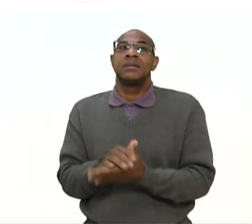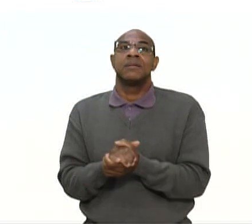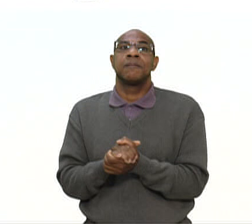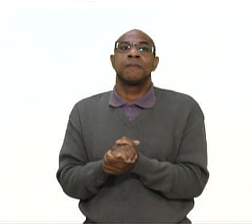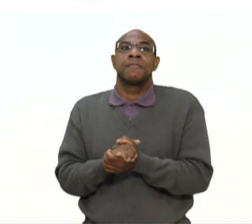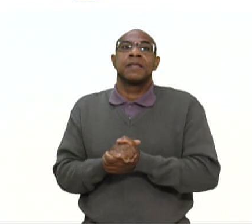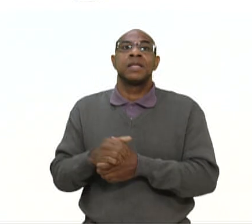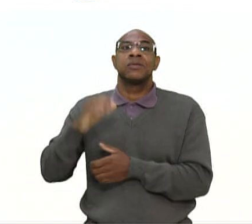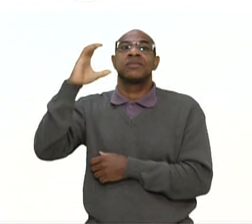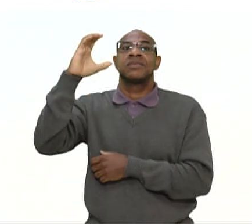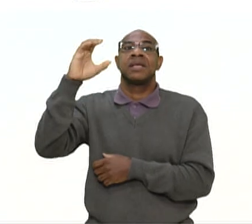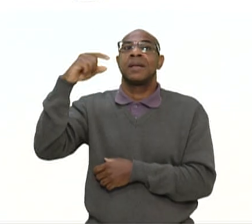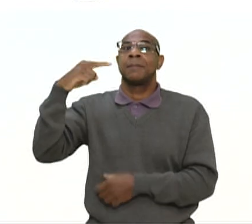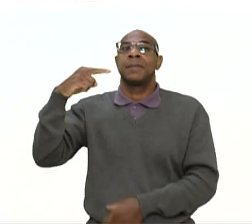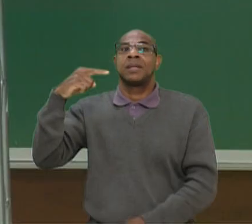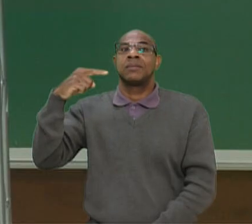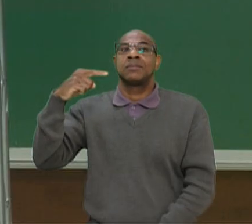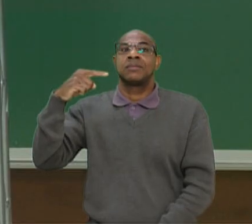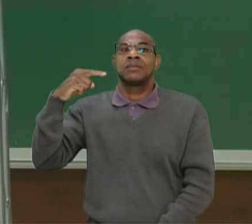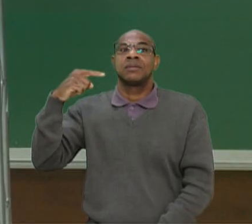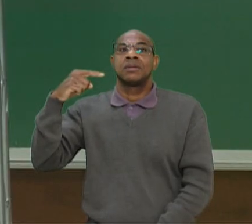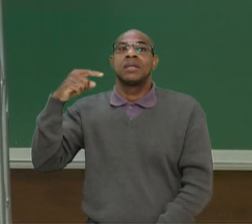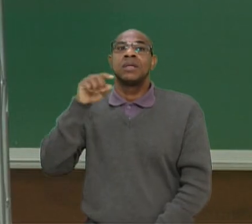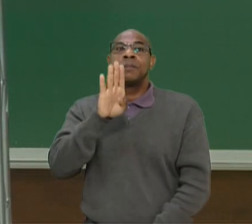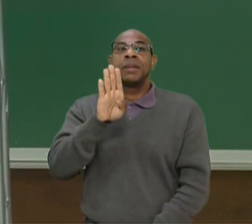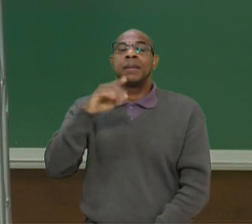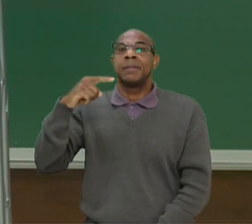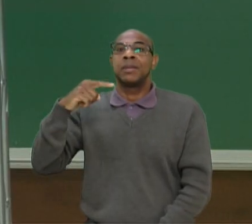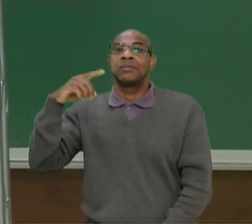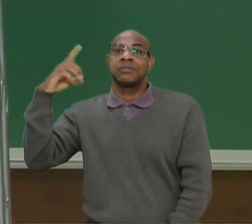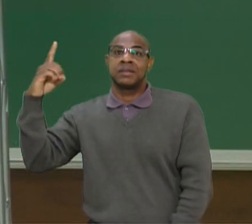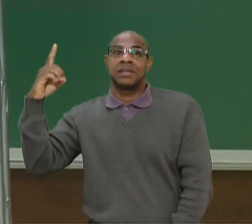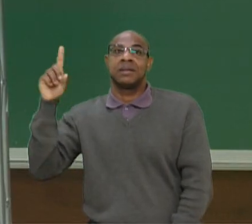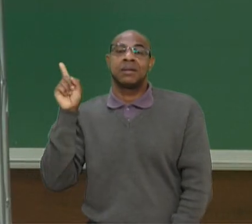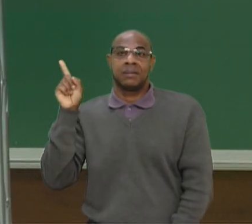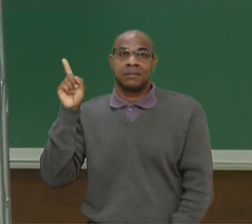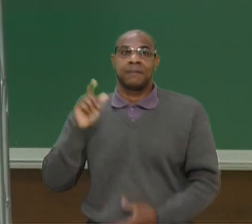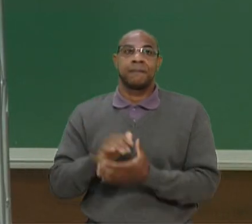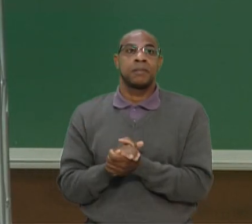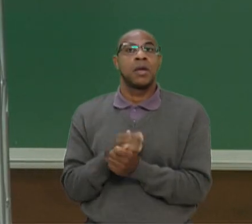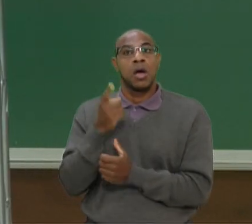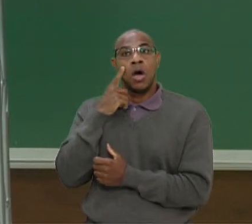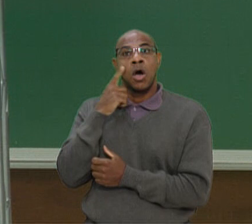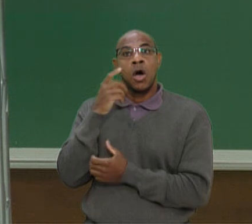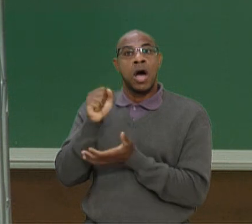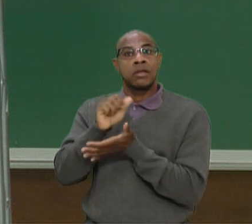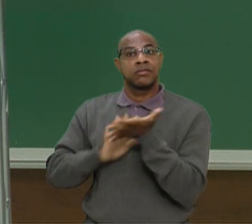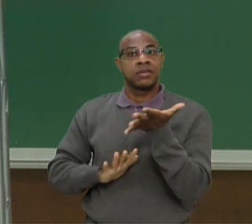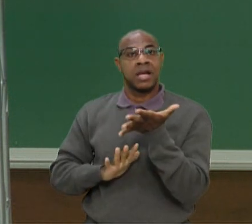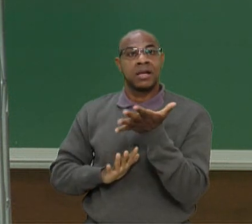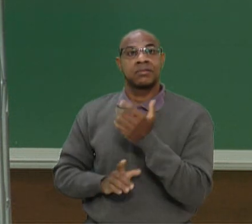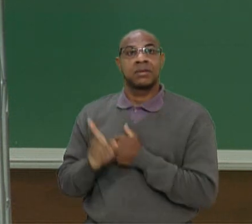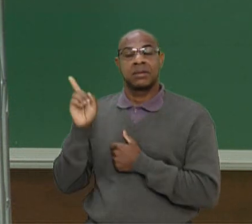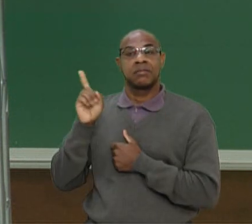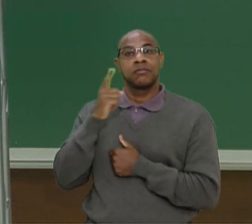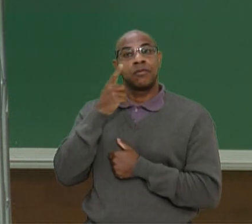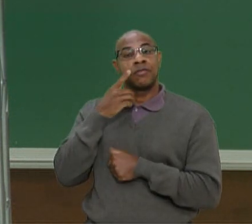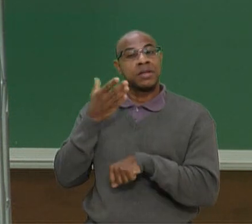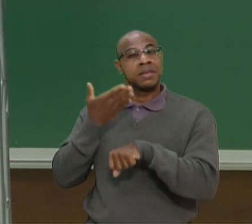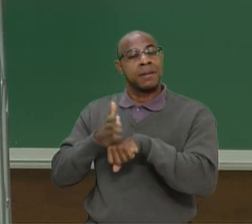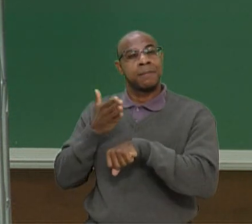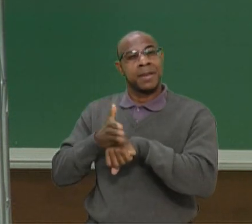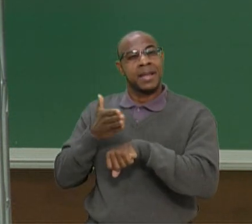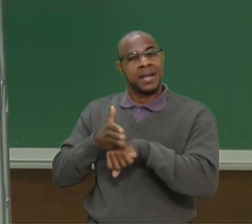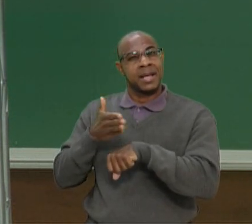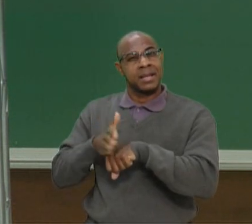tem que tomar cuidado com as regrinhas de sinal. Tudo bem? Bem, agora vamos ver exercícios, né? Ver ele na prática. Porque às vezes, quando a